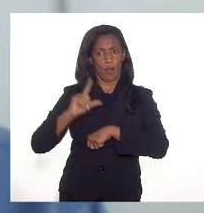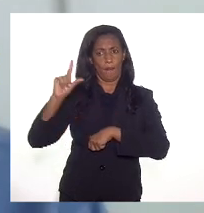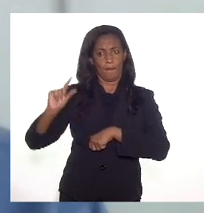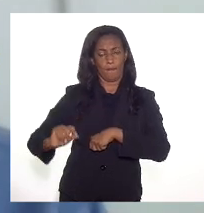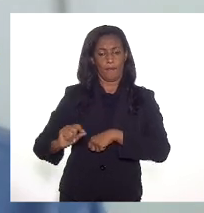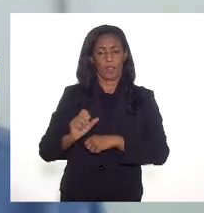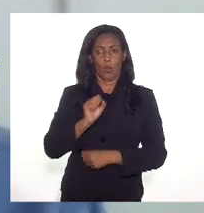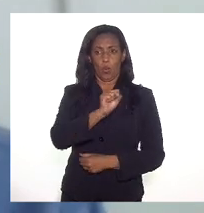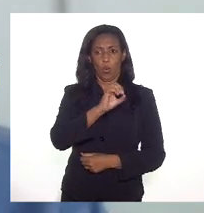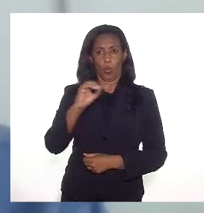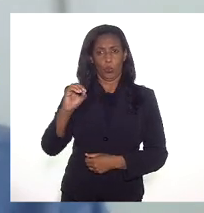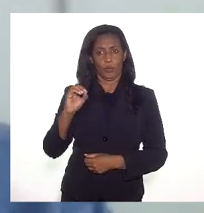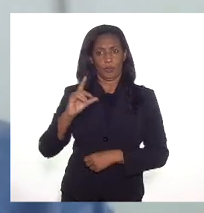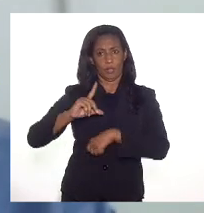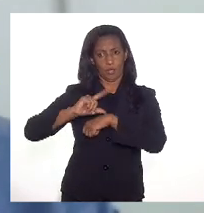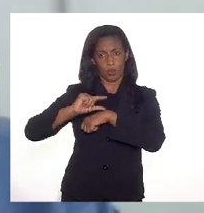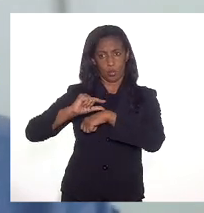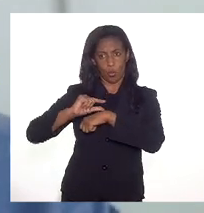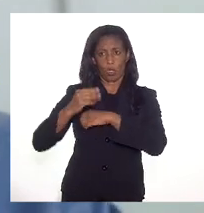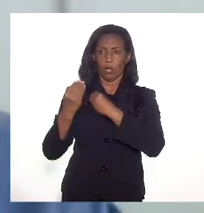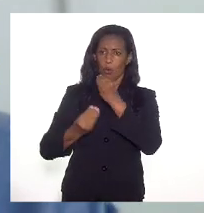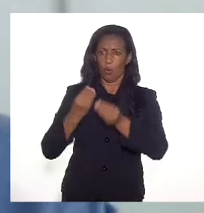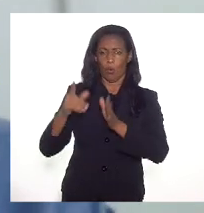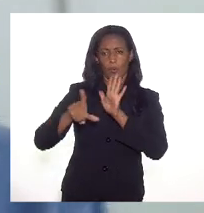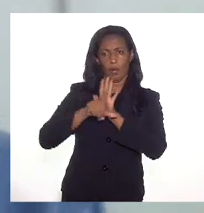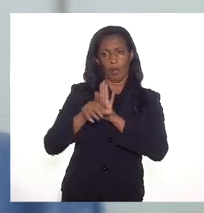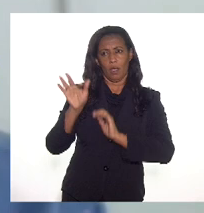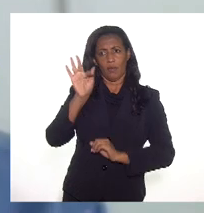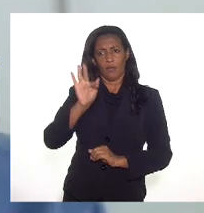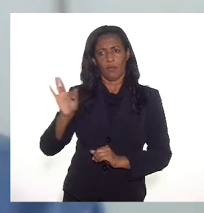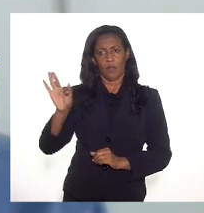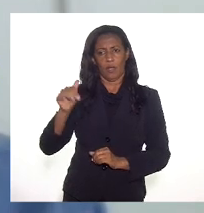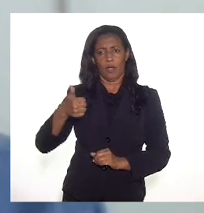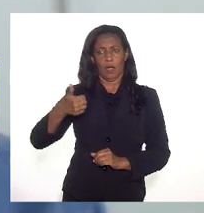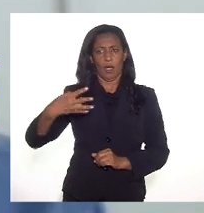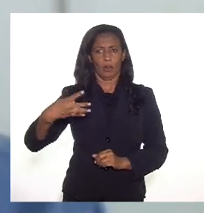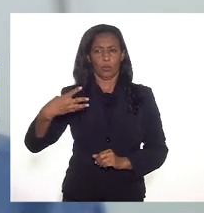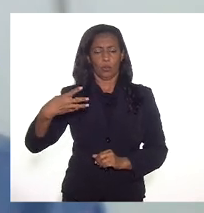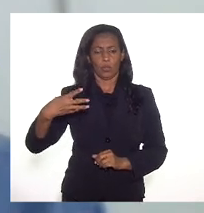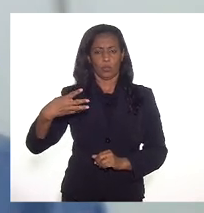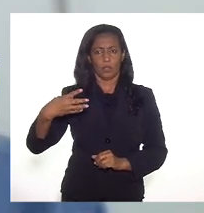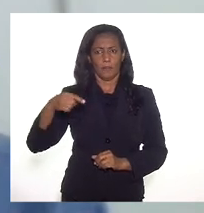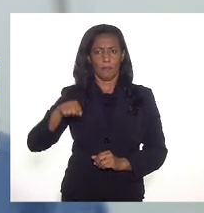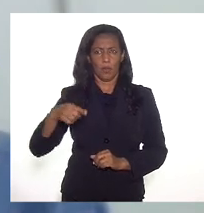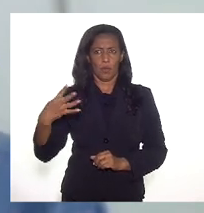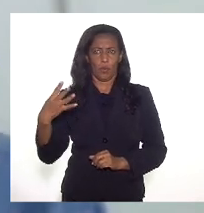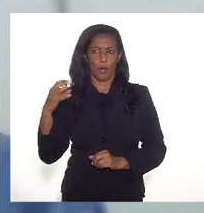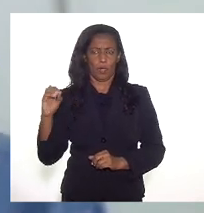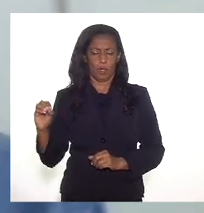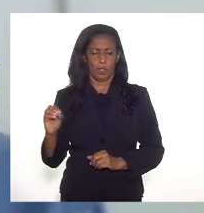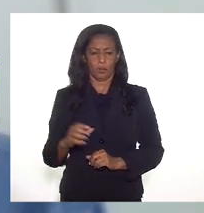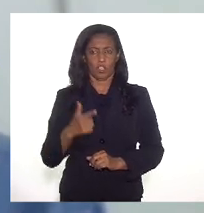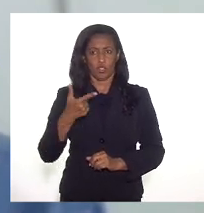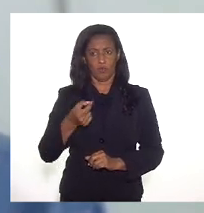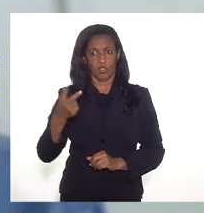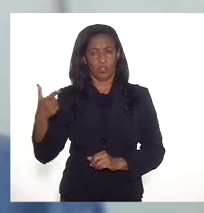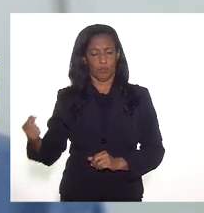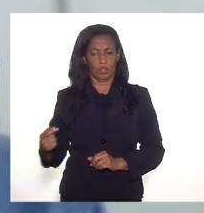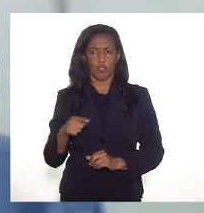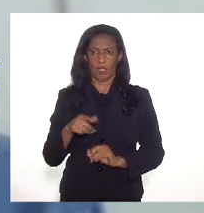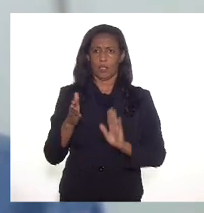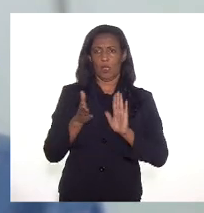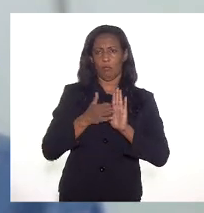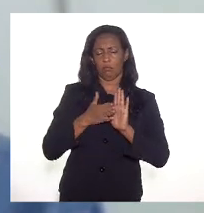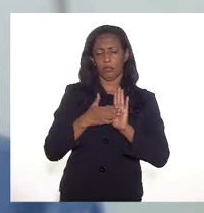de 800 horas, conforme previsto na Lei Federal 14.040 de 2020. Assim posto, este é o